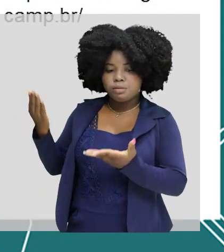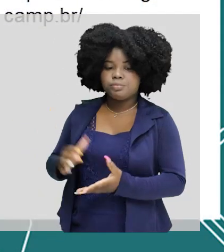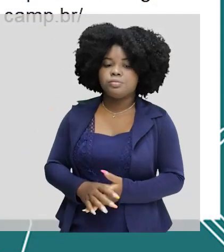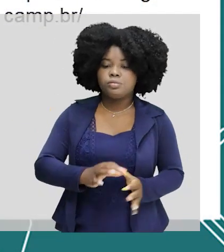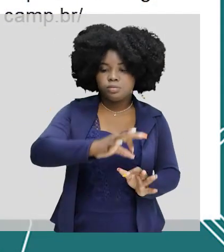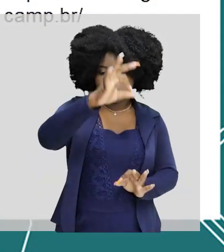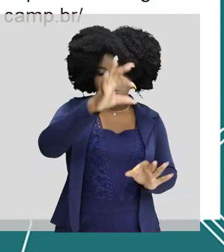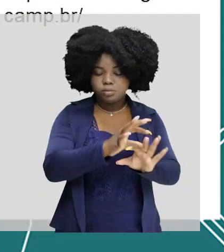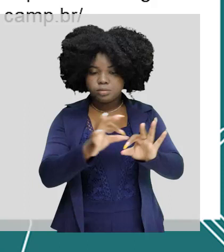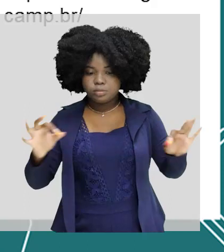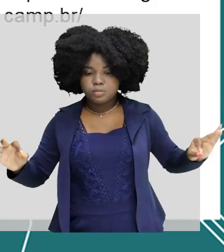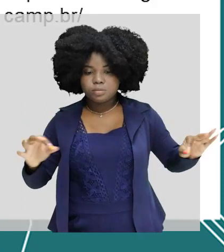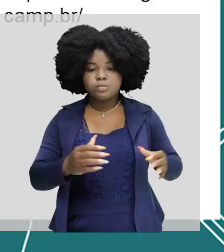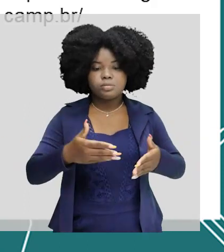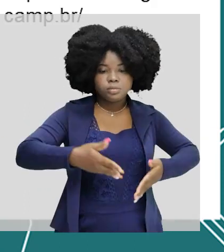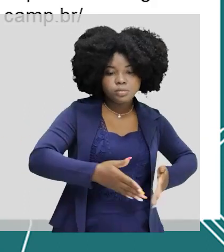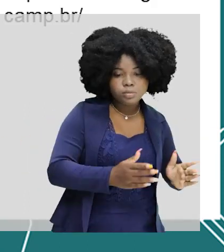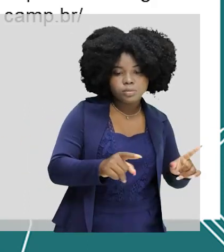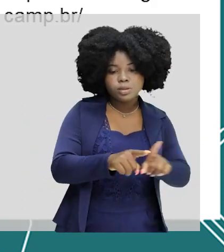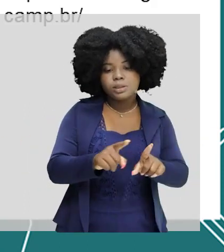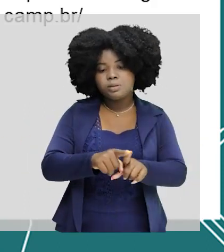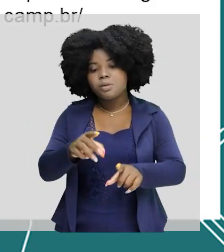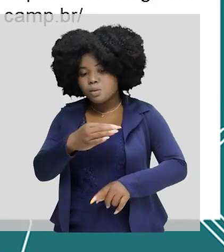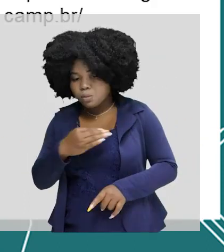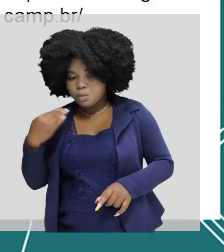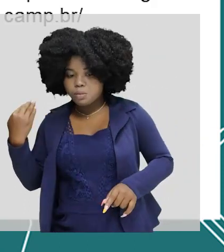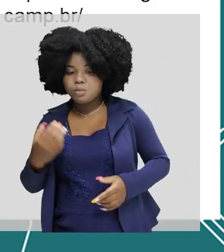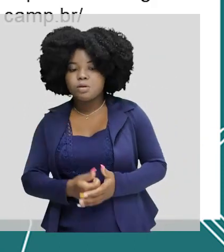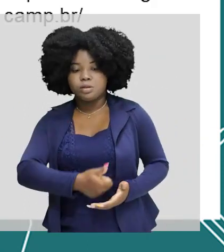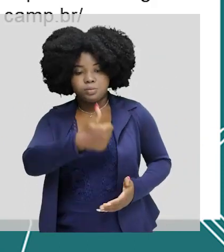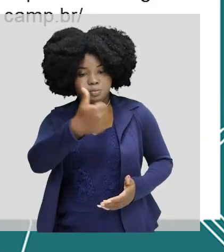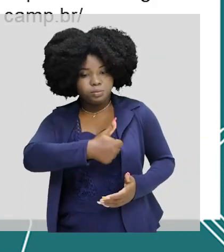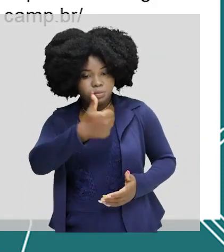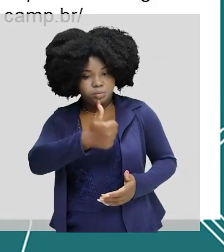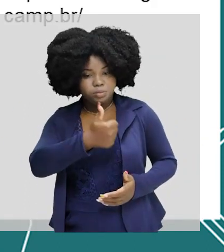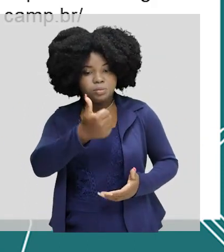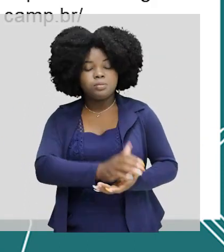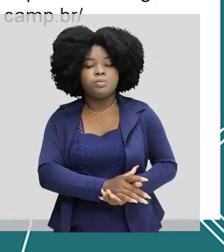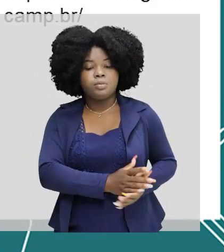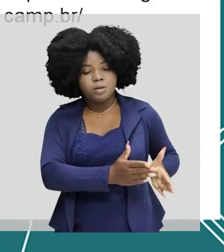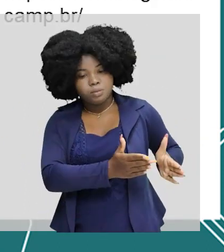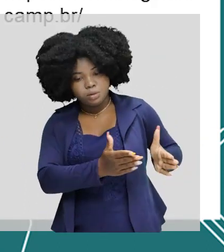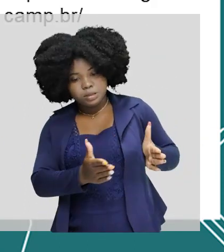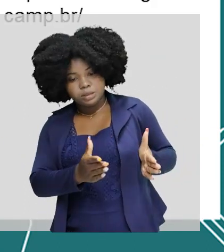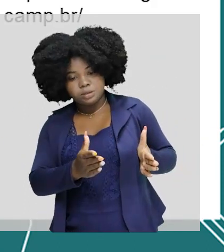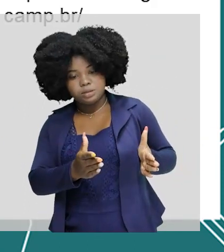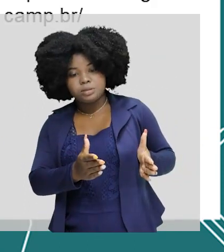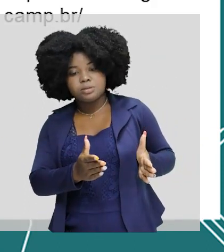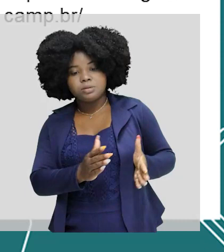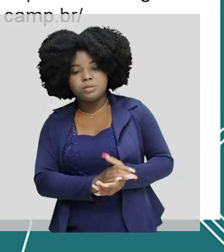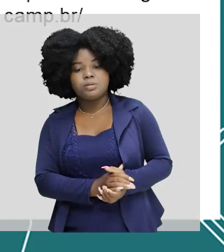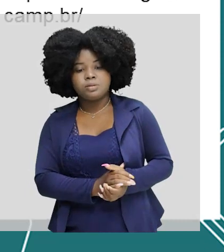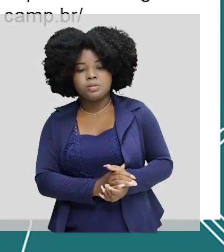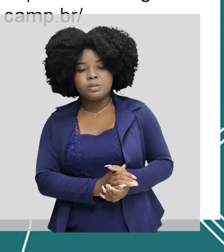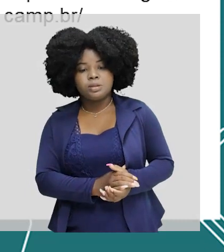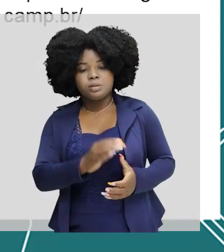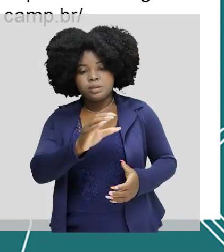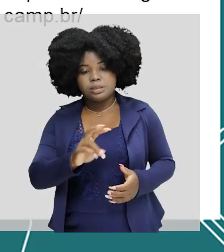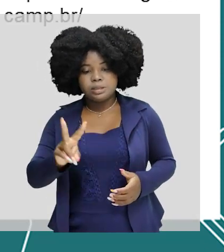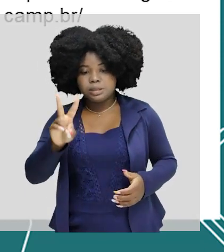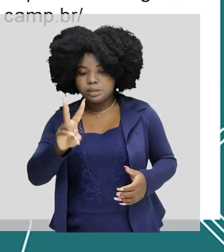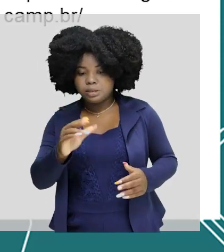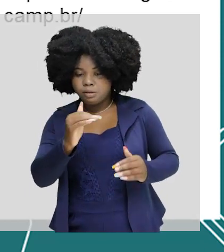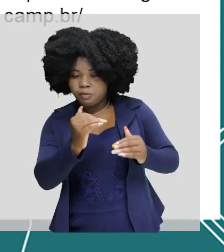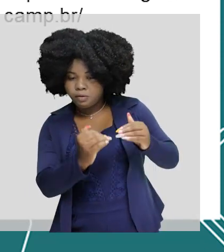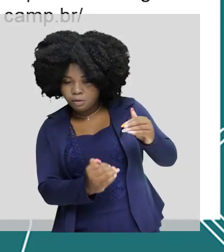de natalidade, mortalidade, primeira fase, né, nós temos um crescimento vegetativo baixo. Com a evolução da